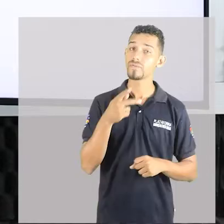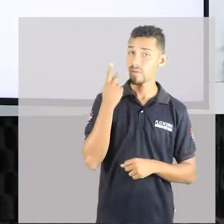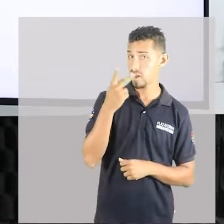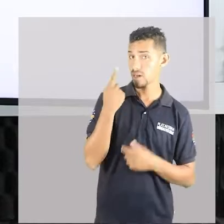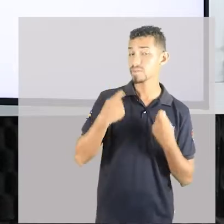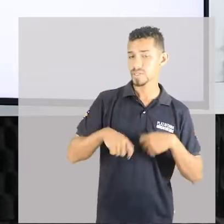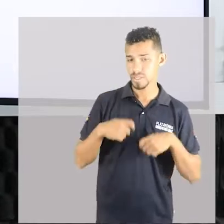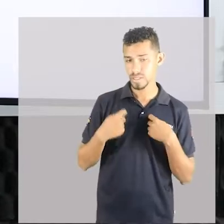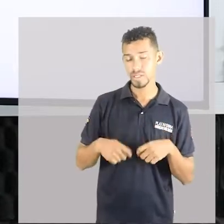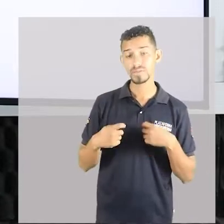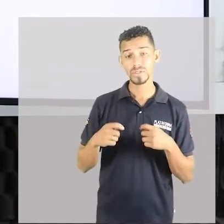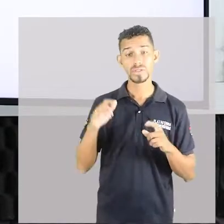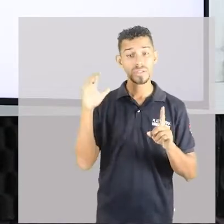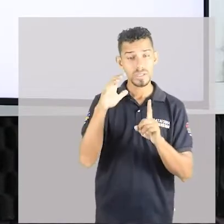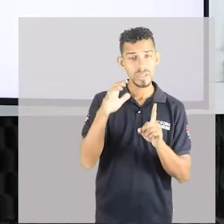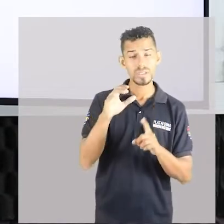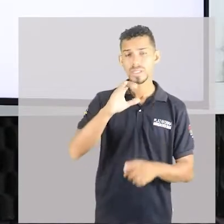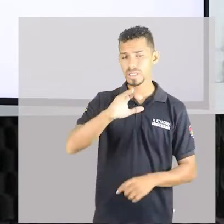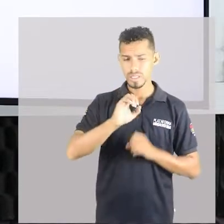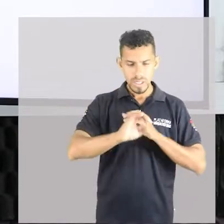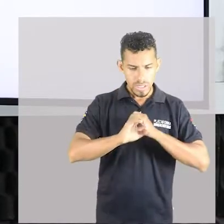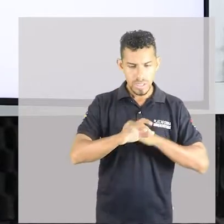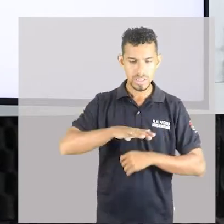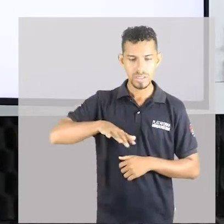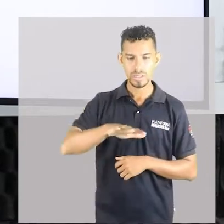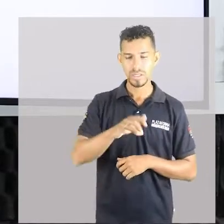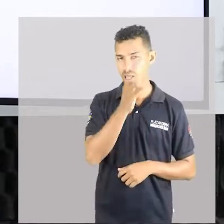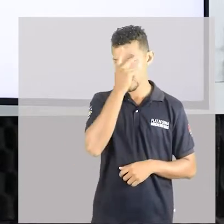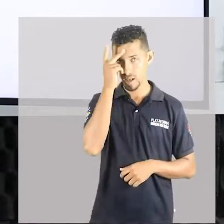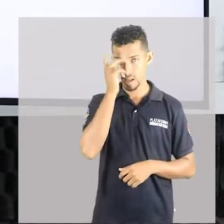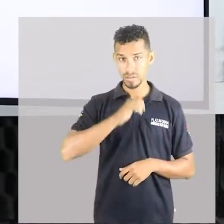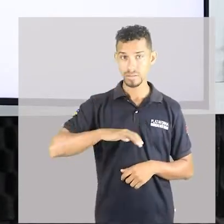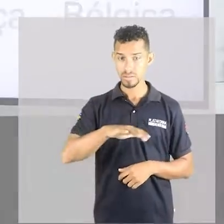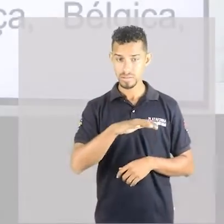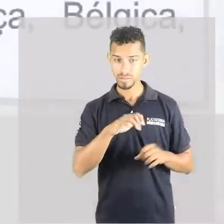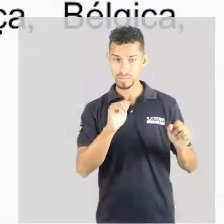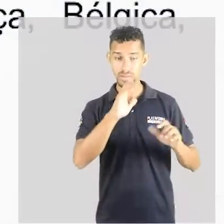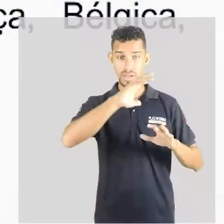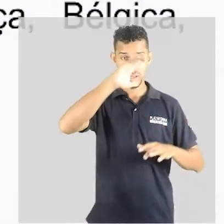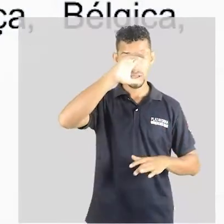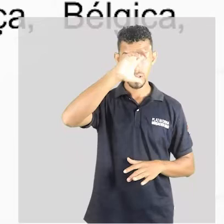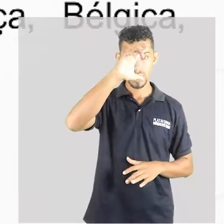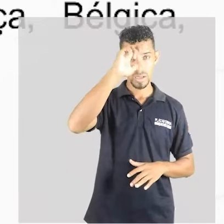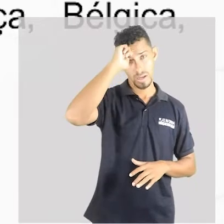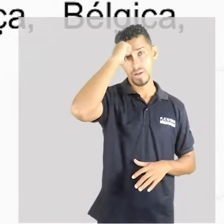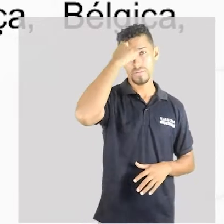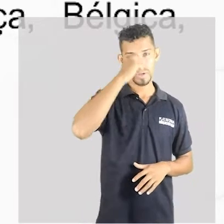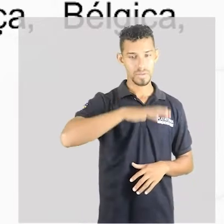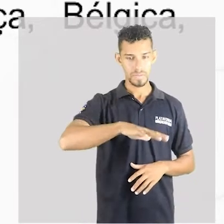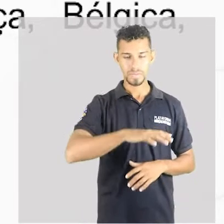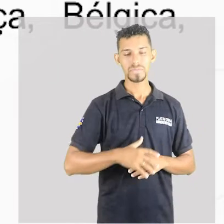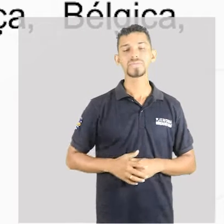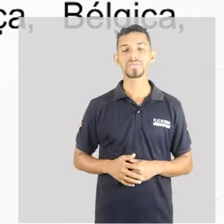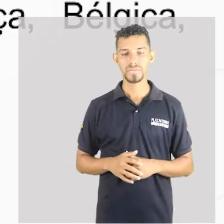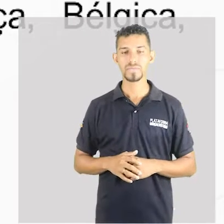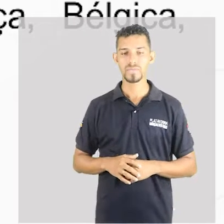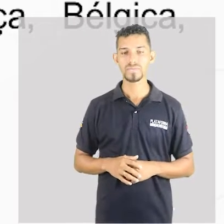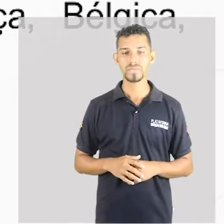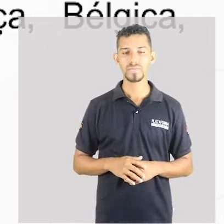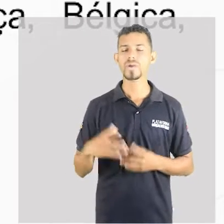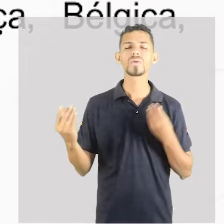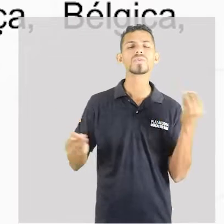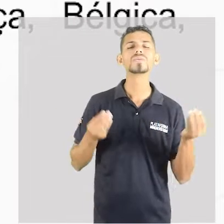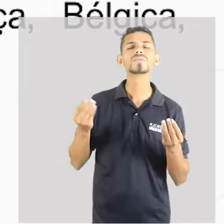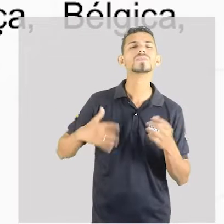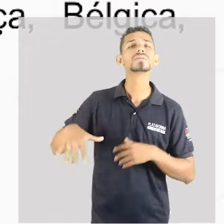que eles precisavam, então, civilizar aquelas regiões. Então, vamos para frente. Bom, e aí, como é que se dá essa partilha da África?